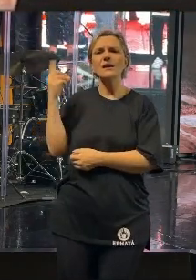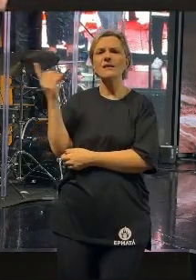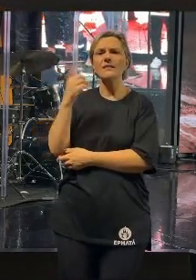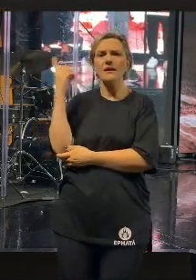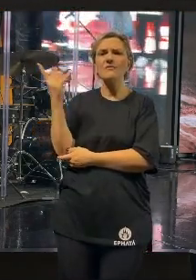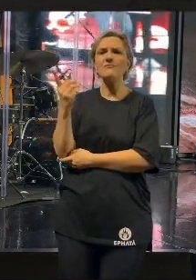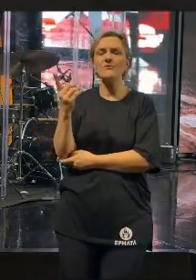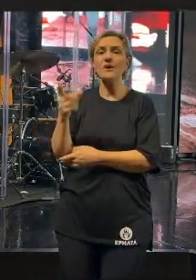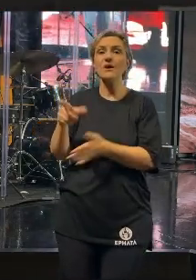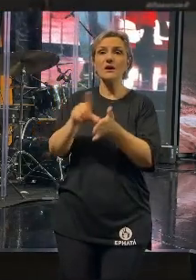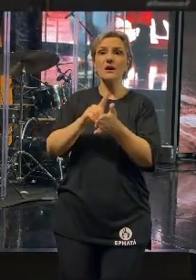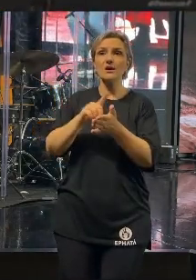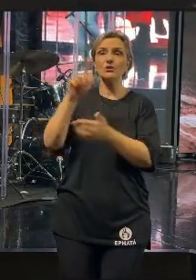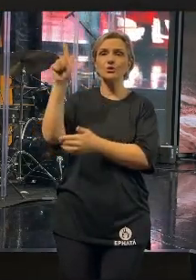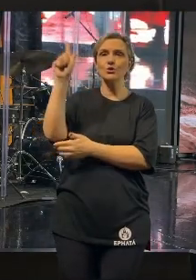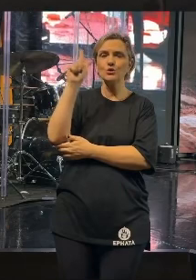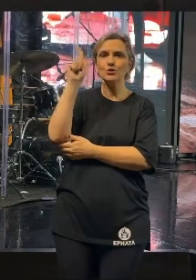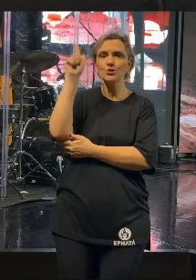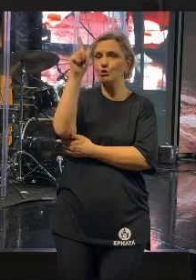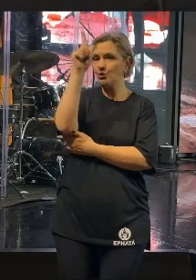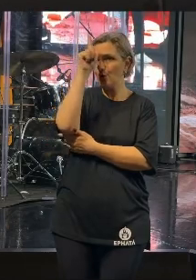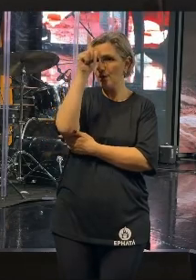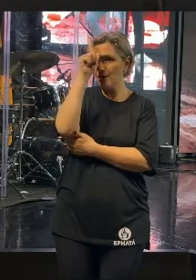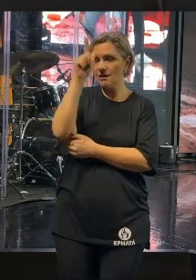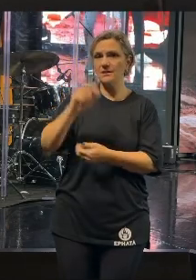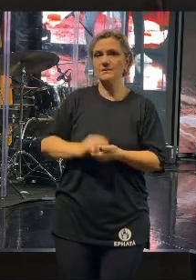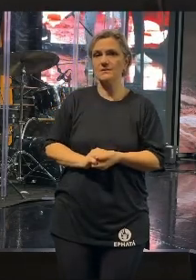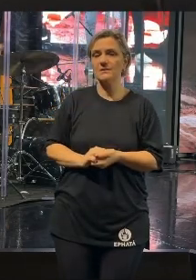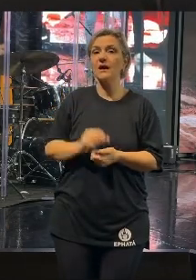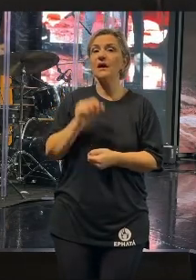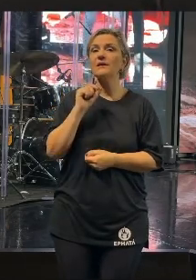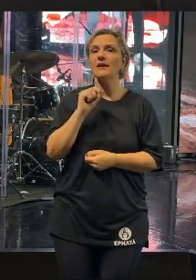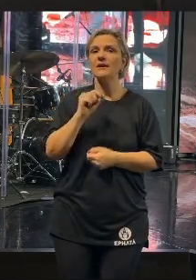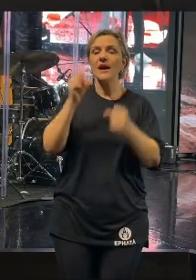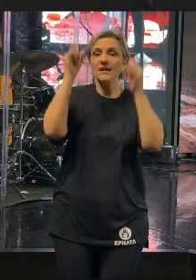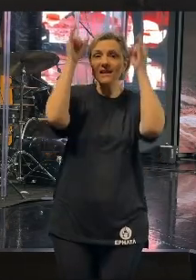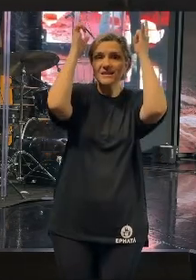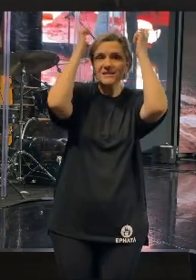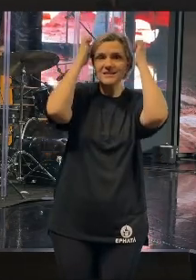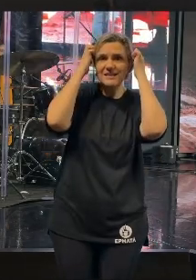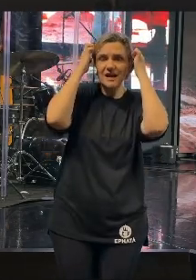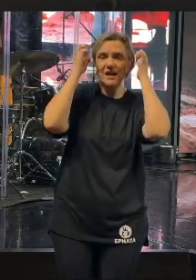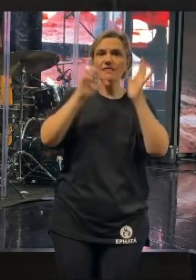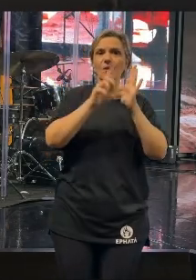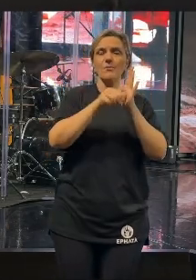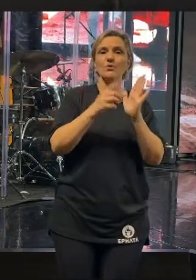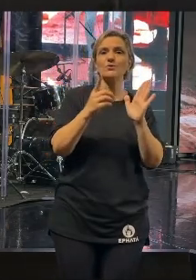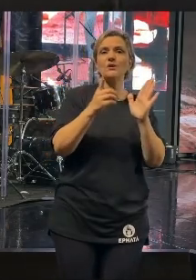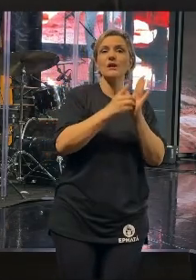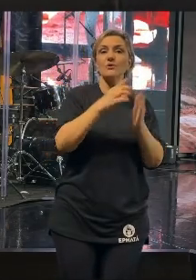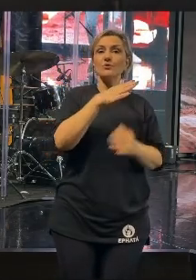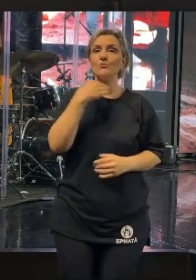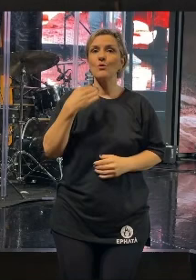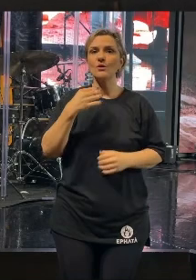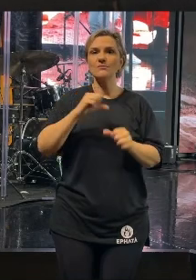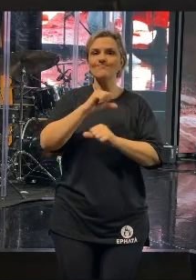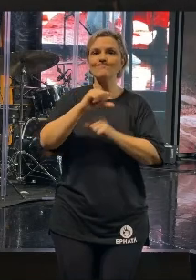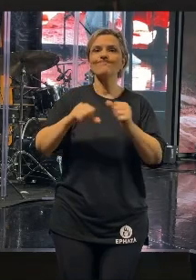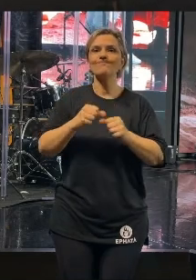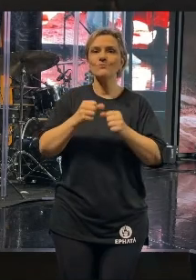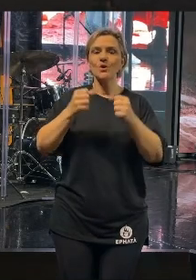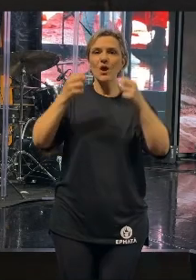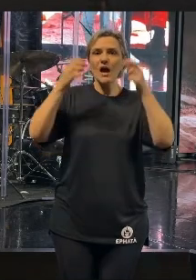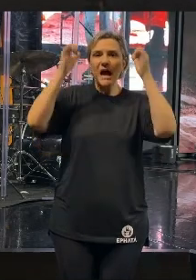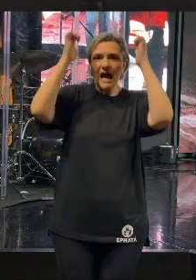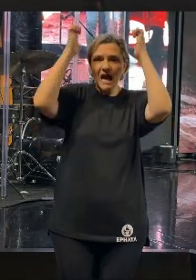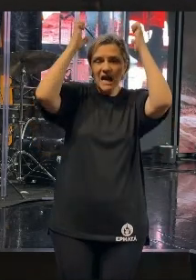Golias? E quem se tornou Davi depois de Golias? Quem era Esté depois do decreto de morte? E quem se tornou a